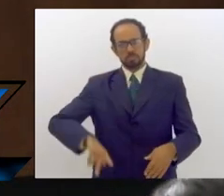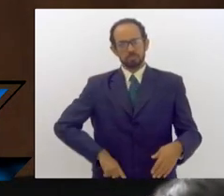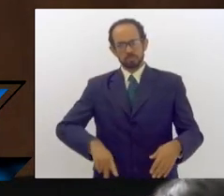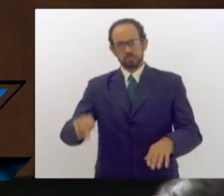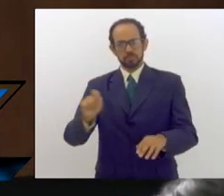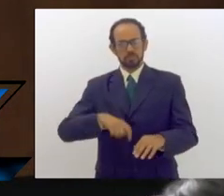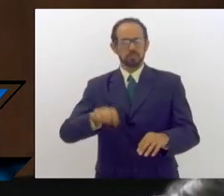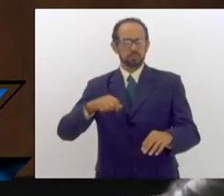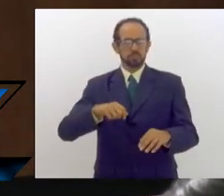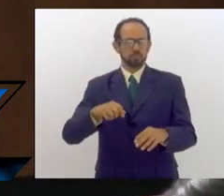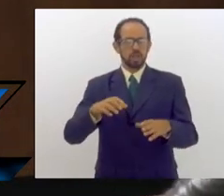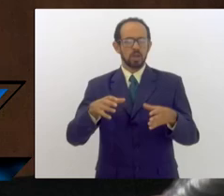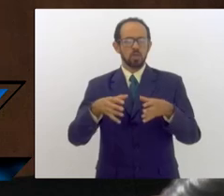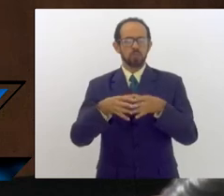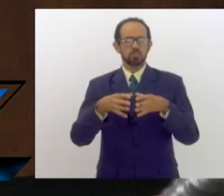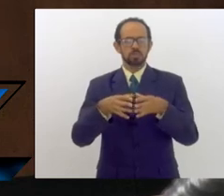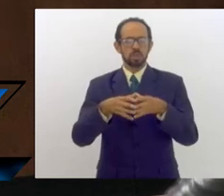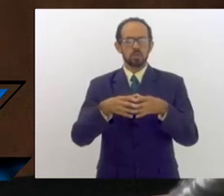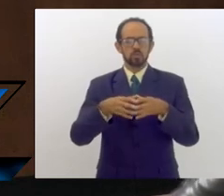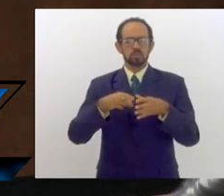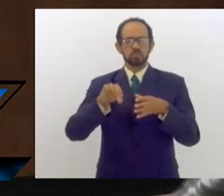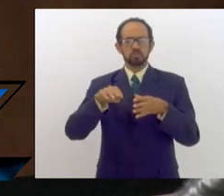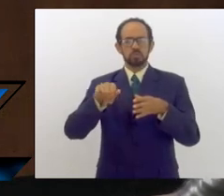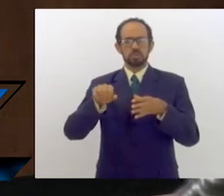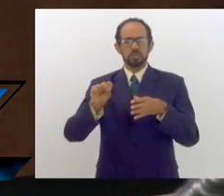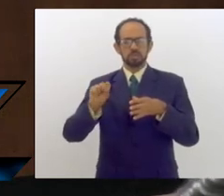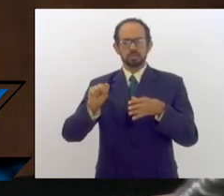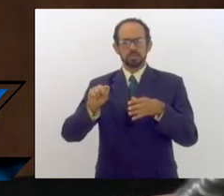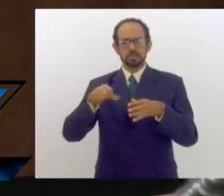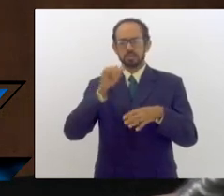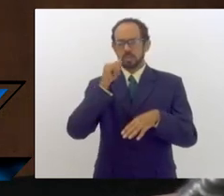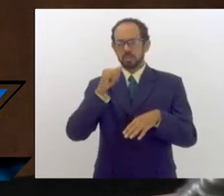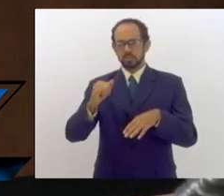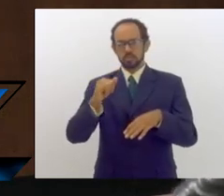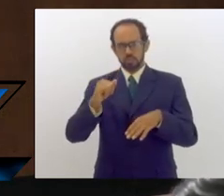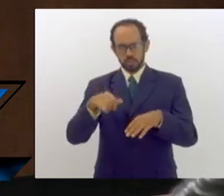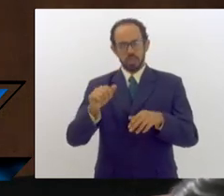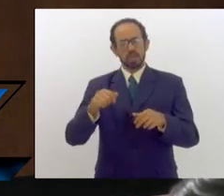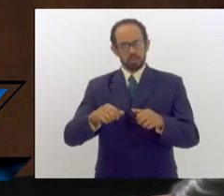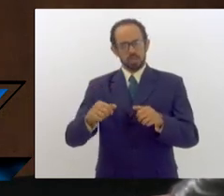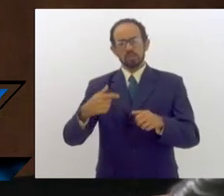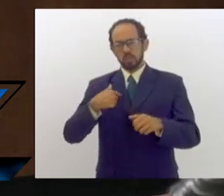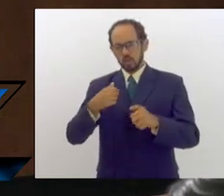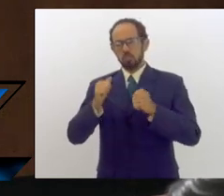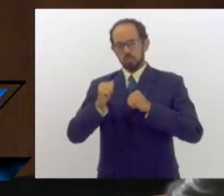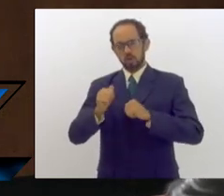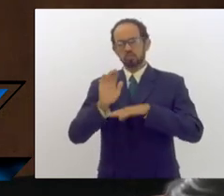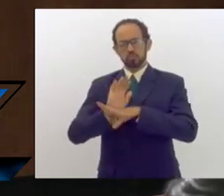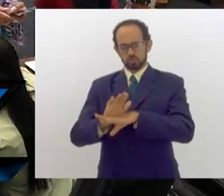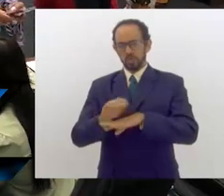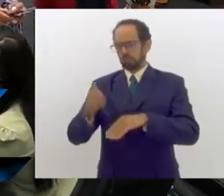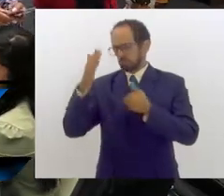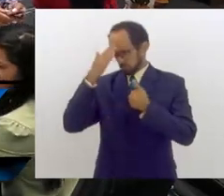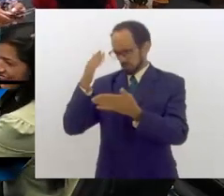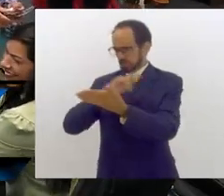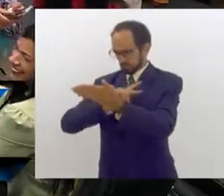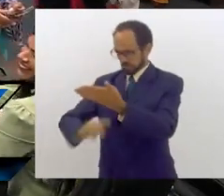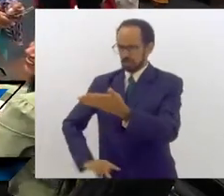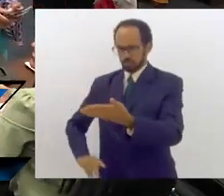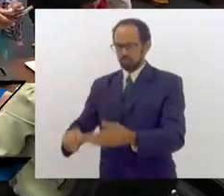energia Conte comigo para que a gente lute Não salve Maricá mas por São Gonçalo Itaboraí e todo estado do Rio de Janeiro Obrigado presidente